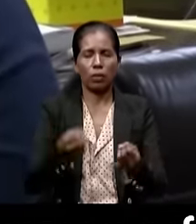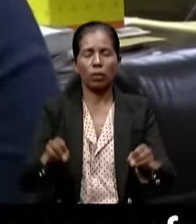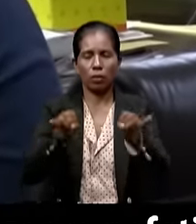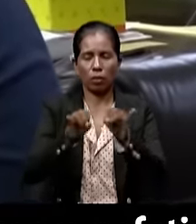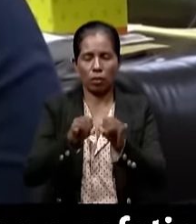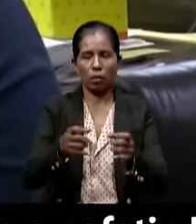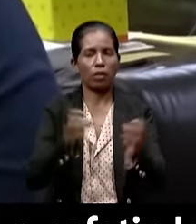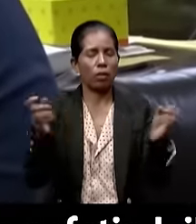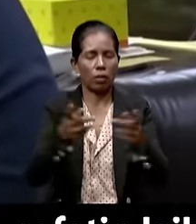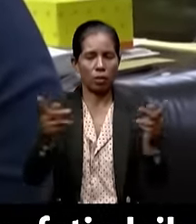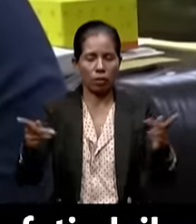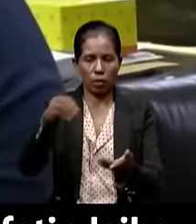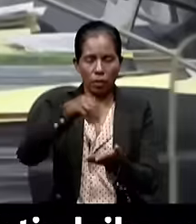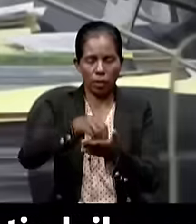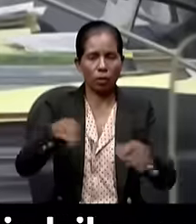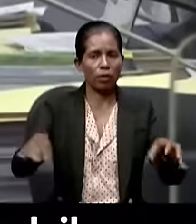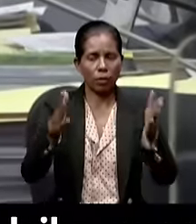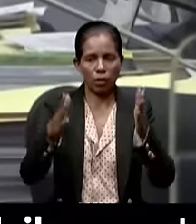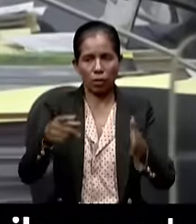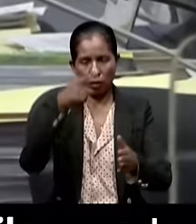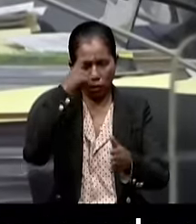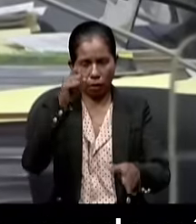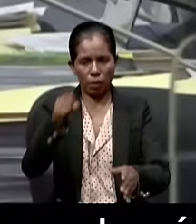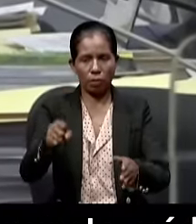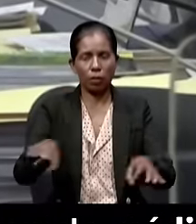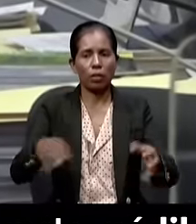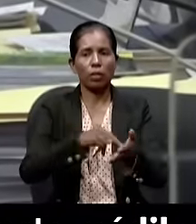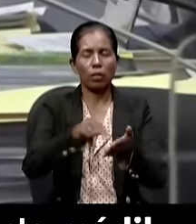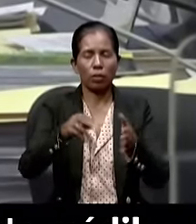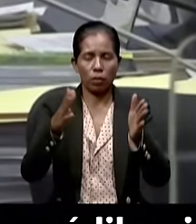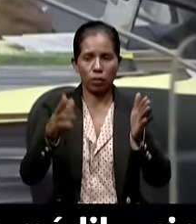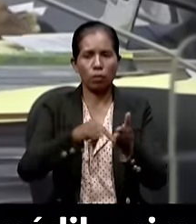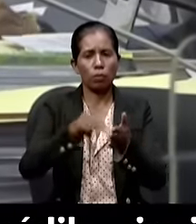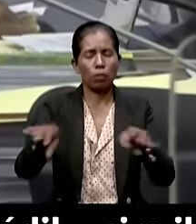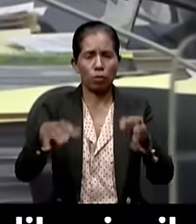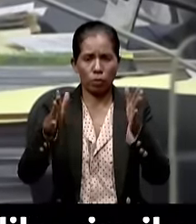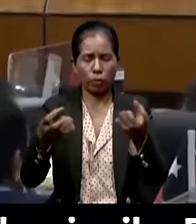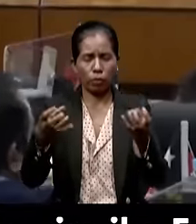Rona Espaço, a tua acumula funcionário Sira, tamba quantidade husi número funcionário Baracliu